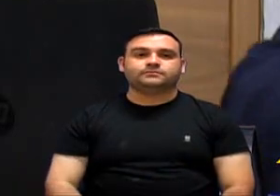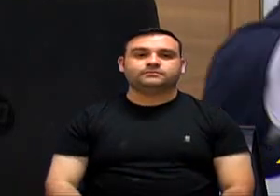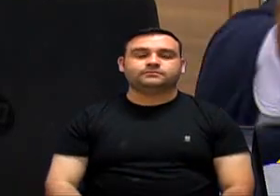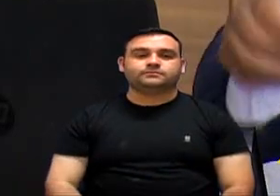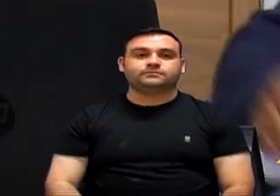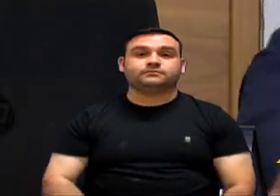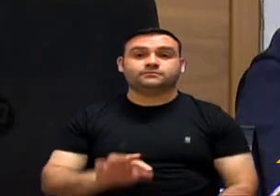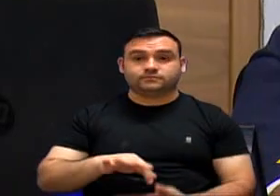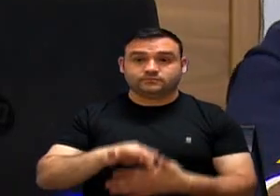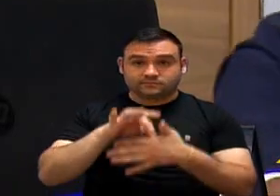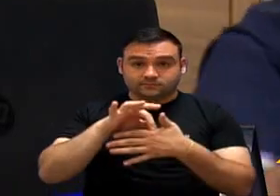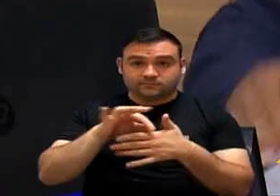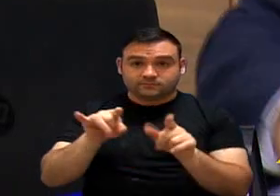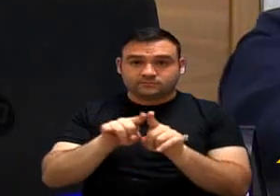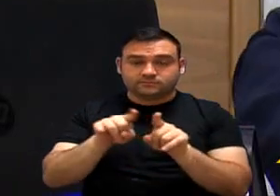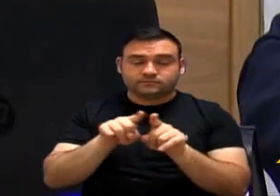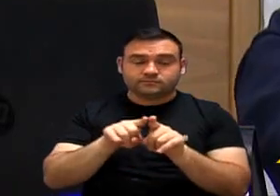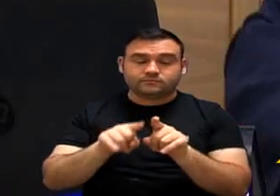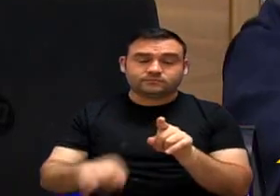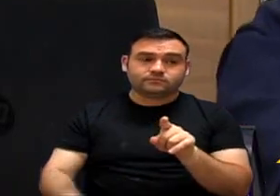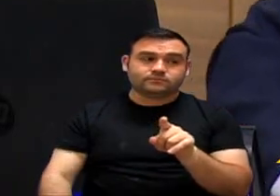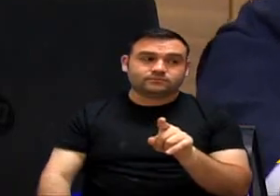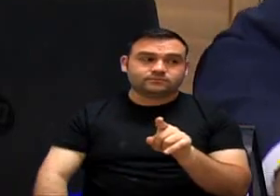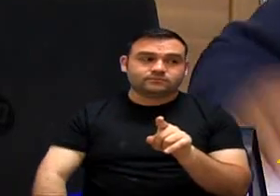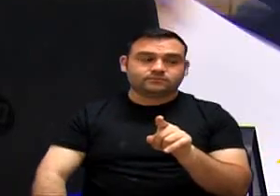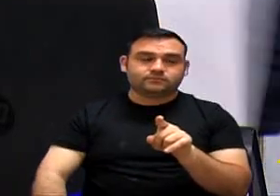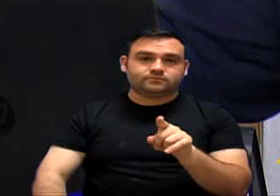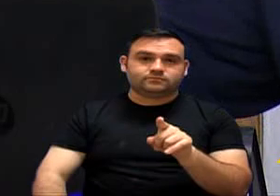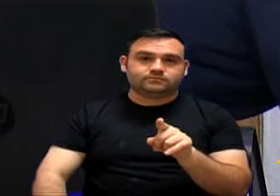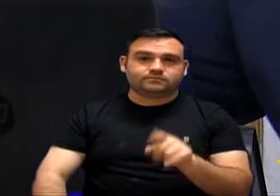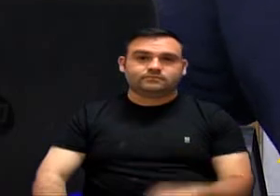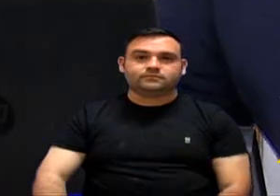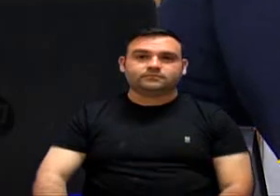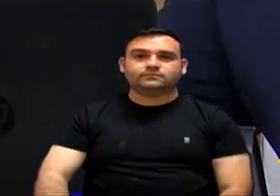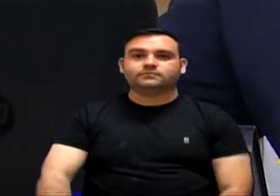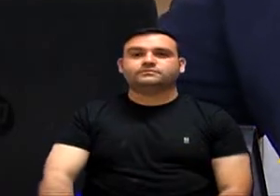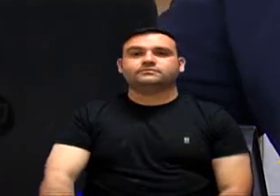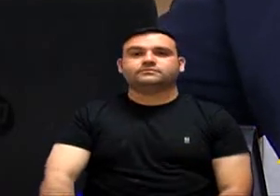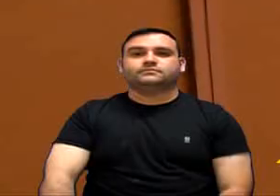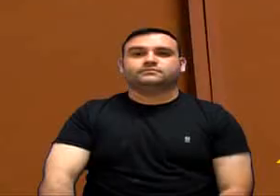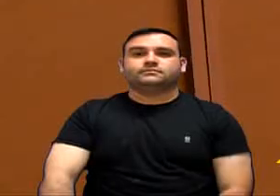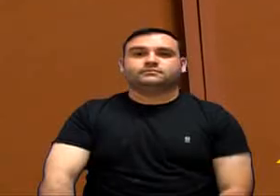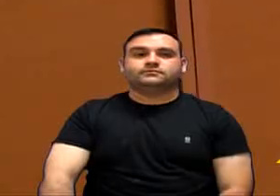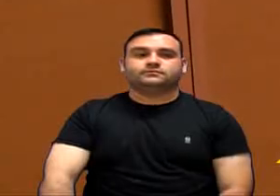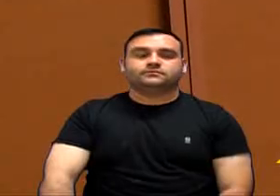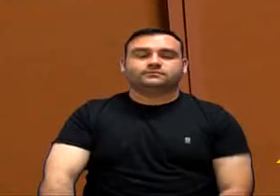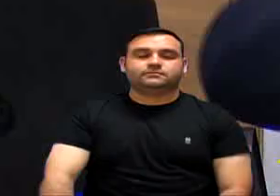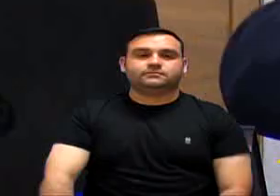a liderança ela também é E aí